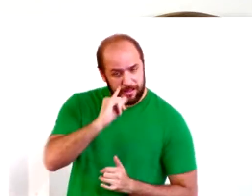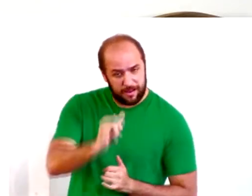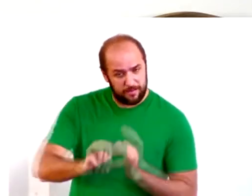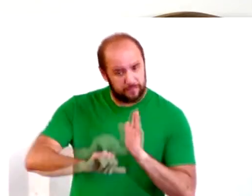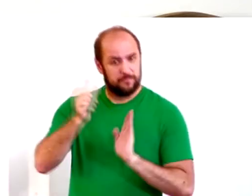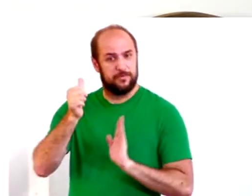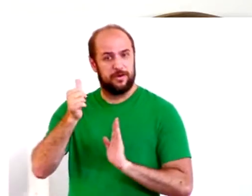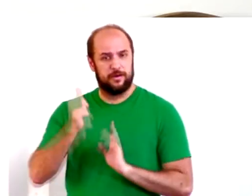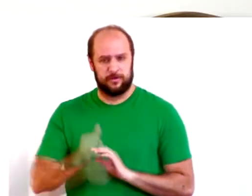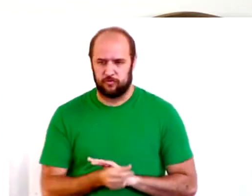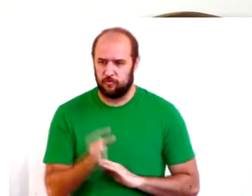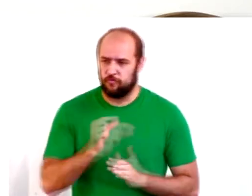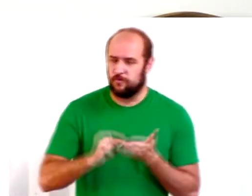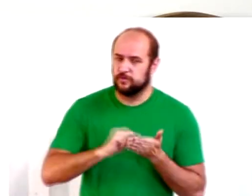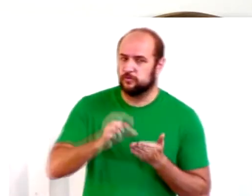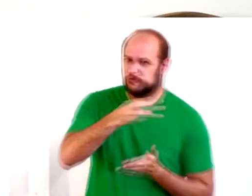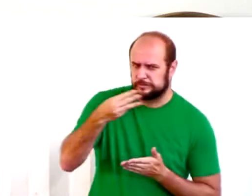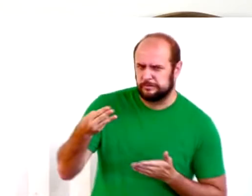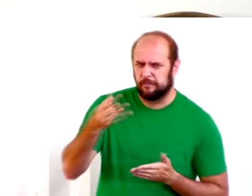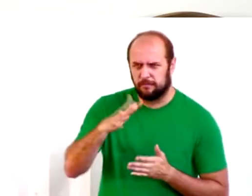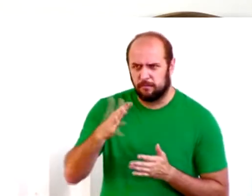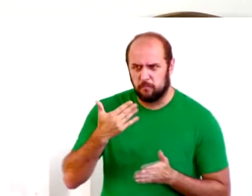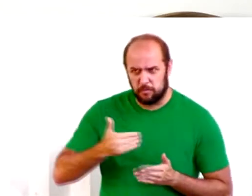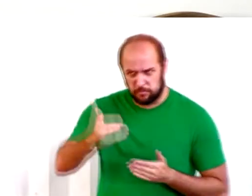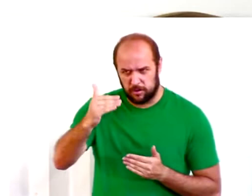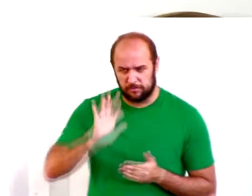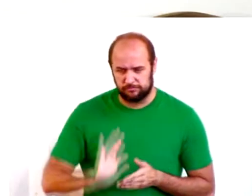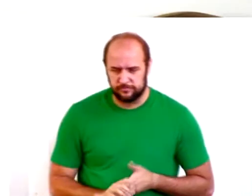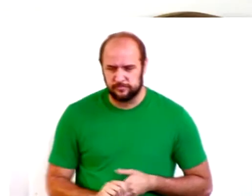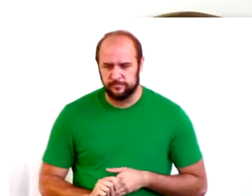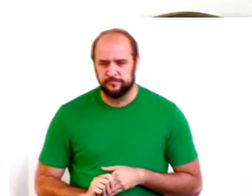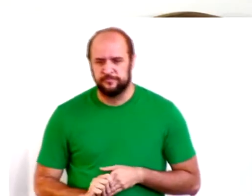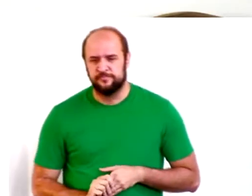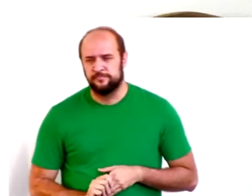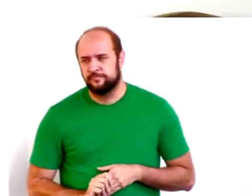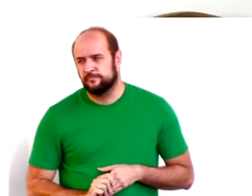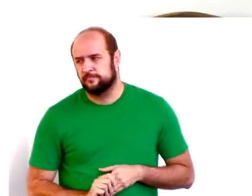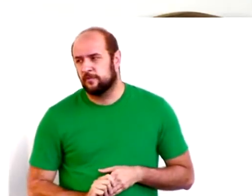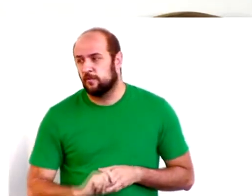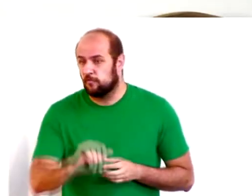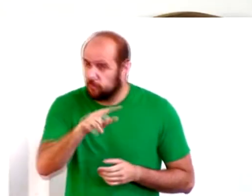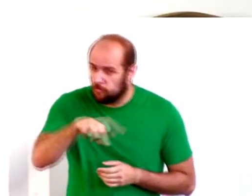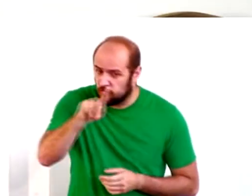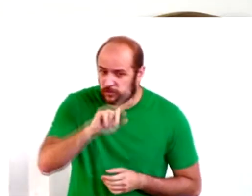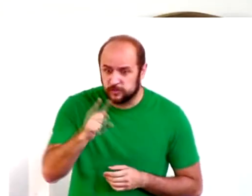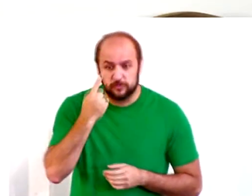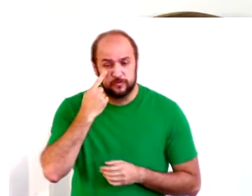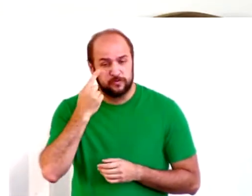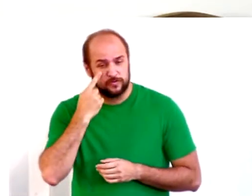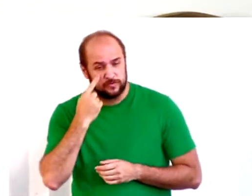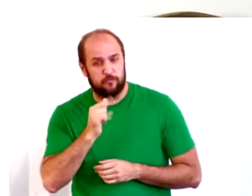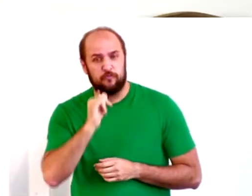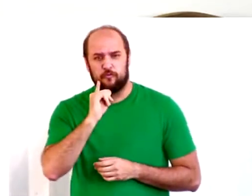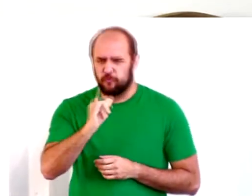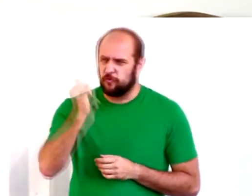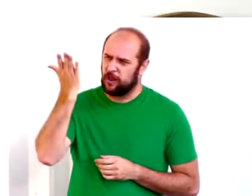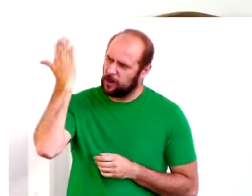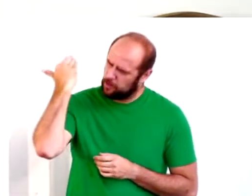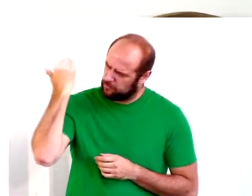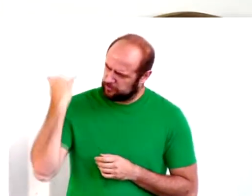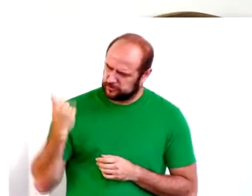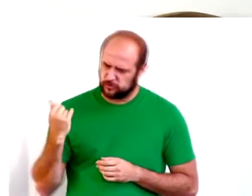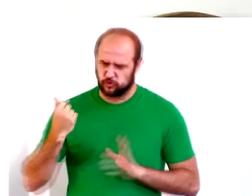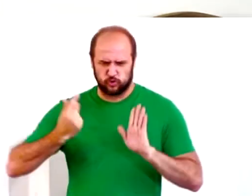versículos 33 para frente, né? Também ouvistes que foi dito aos antigos, não